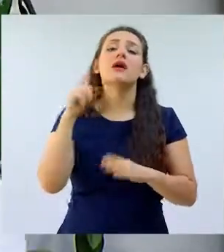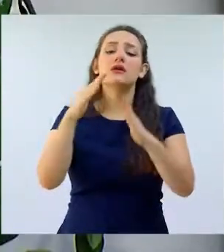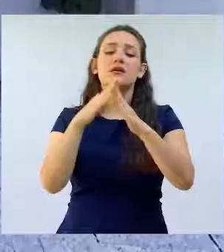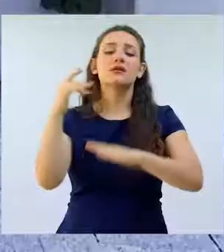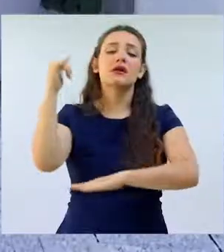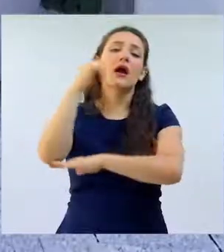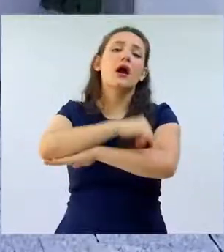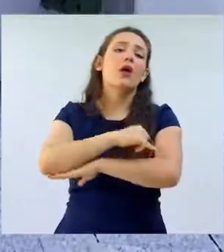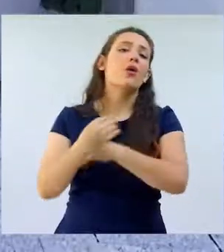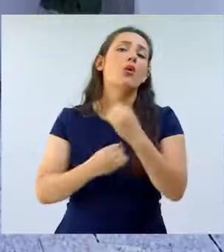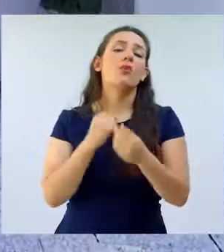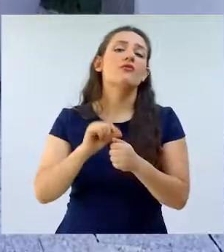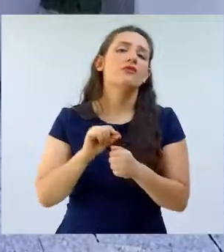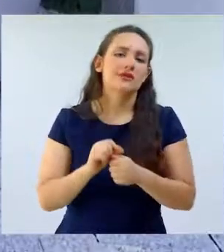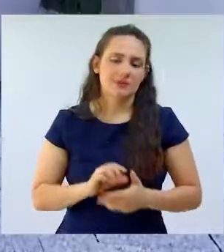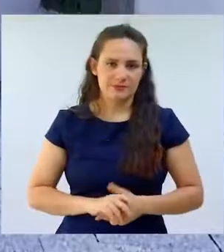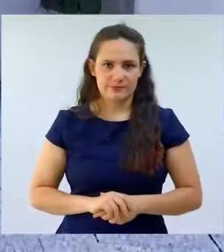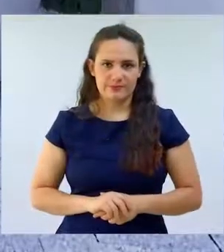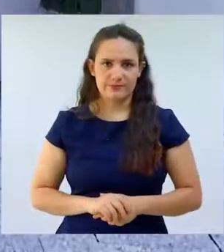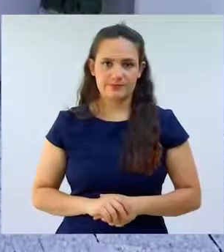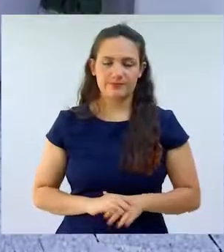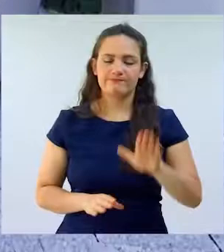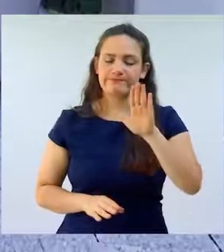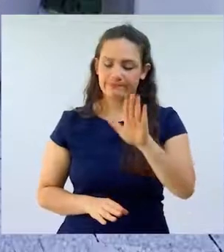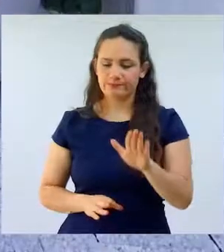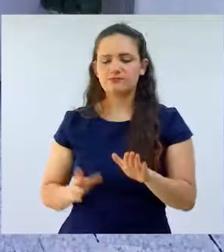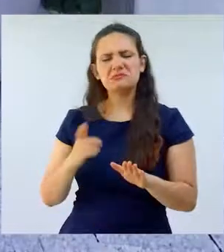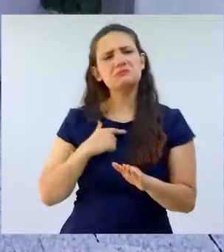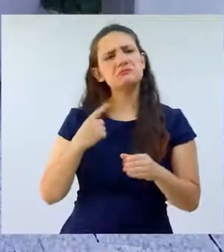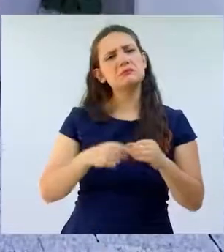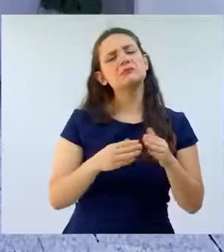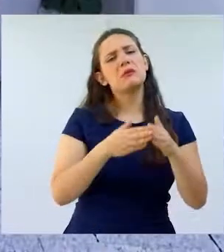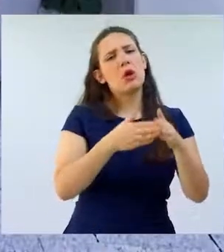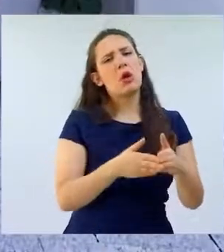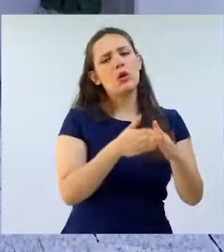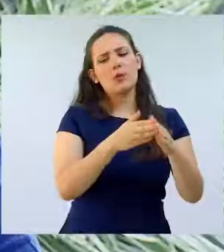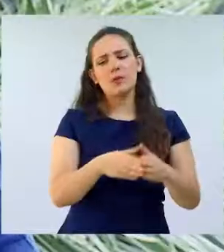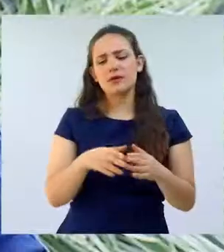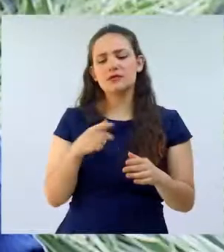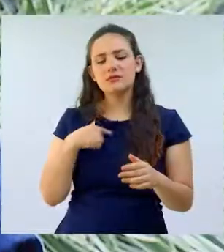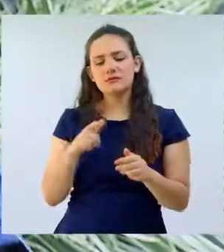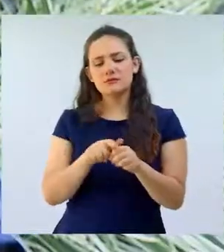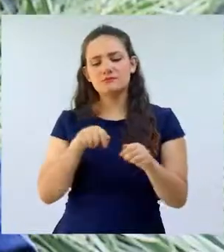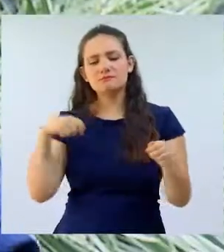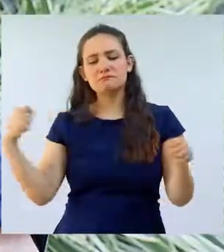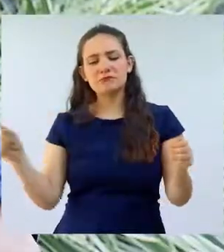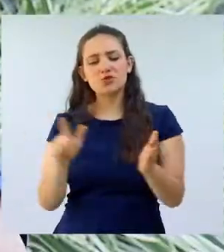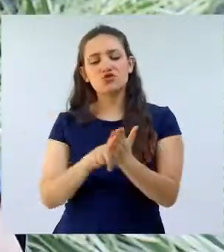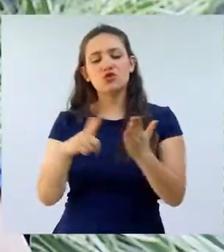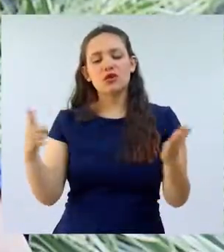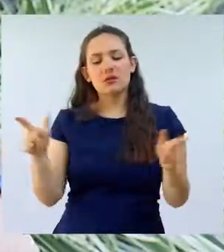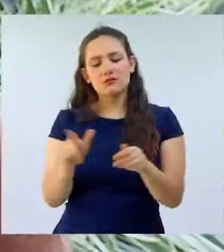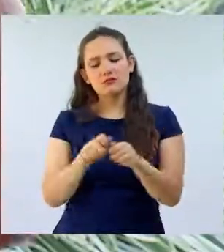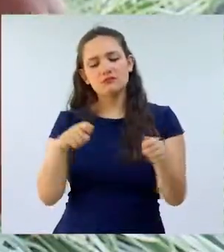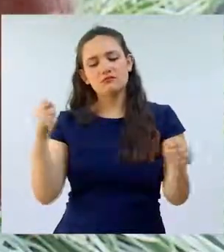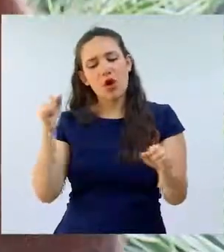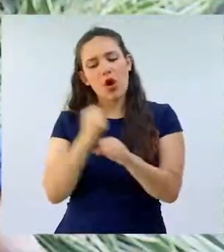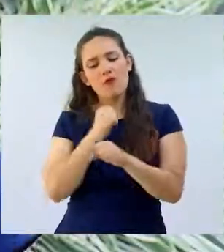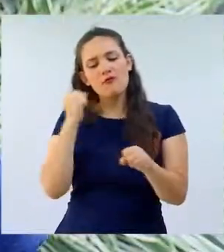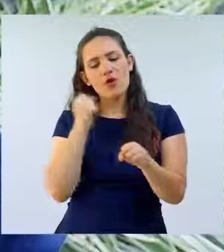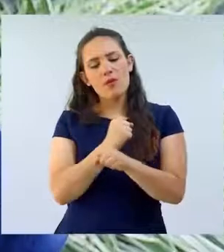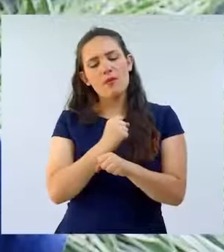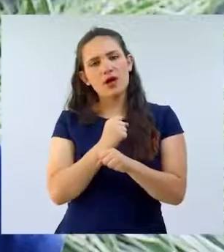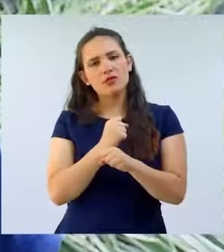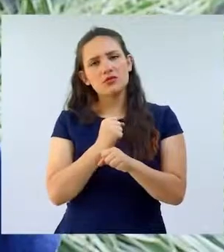foi O aeroporto de Campo Grande, eu estava em Corumbá, peguei o jornal para ler, o Correio do Estado, comecei a ler e falei, puta, tá reformando